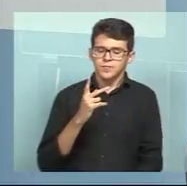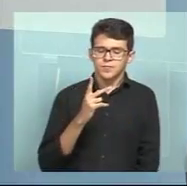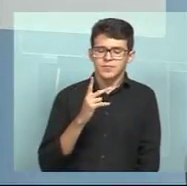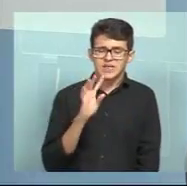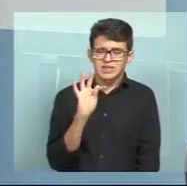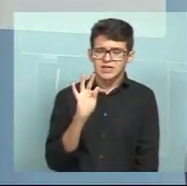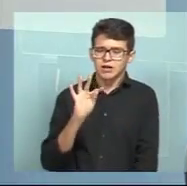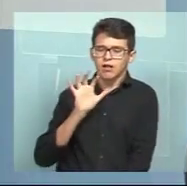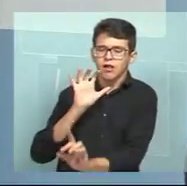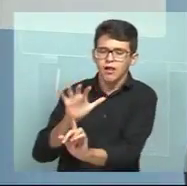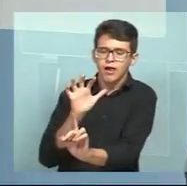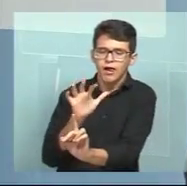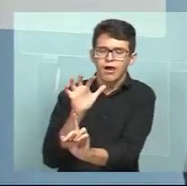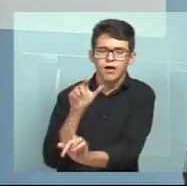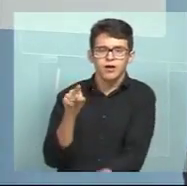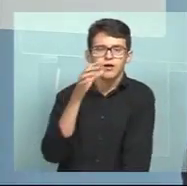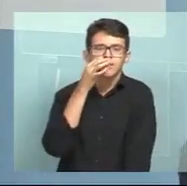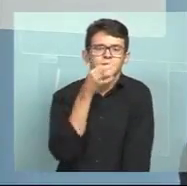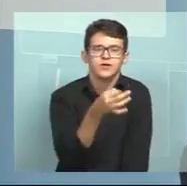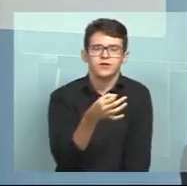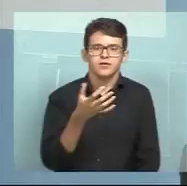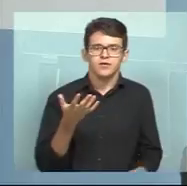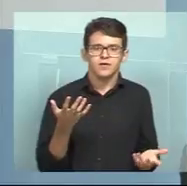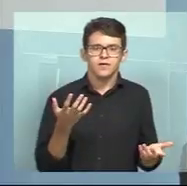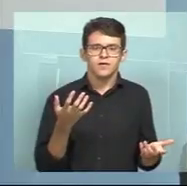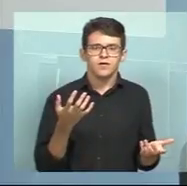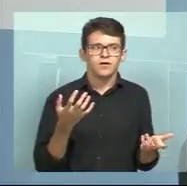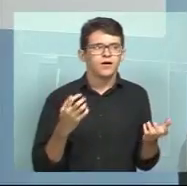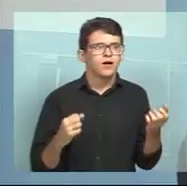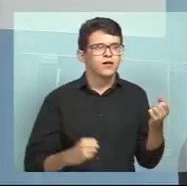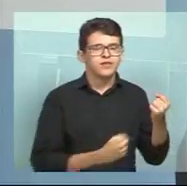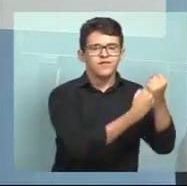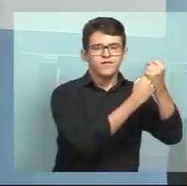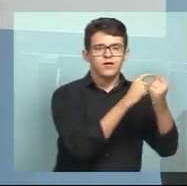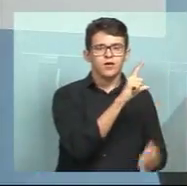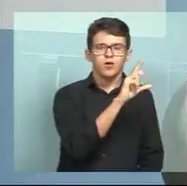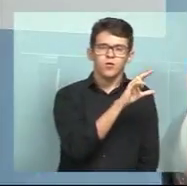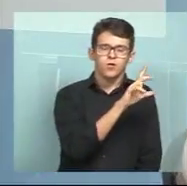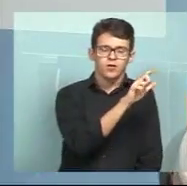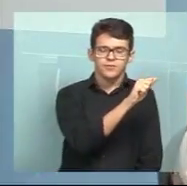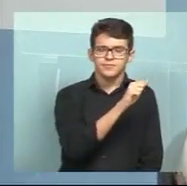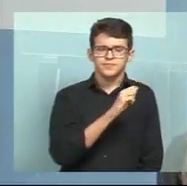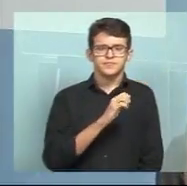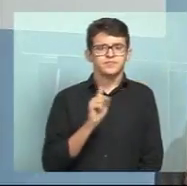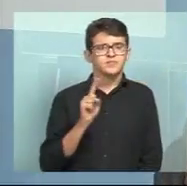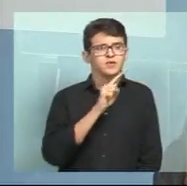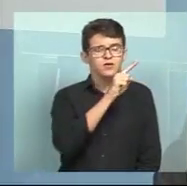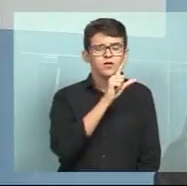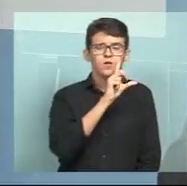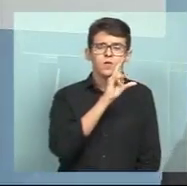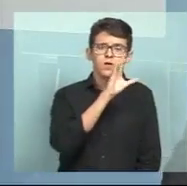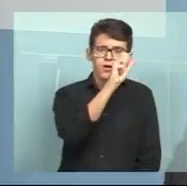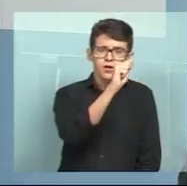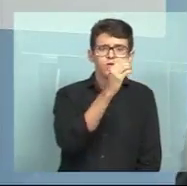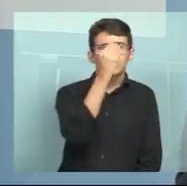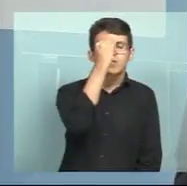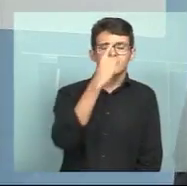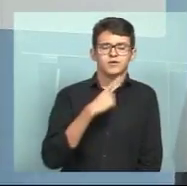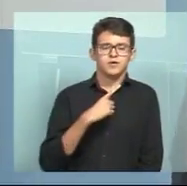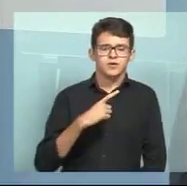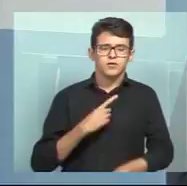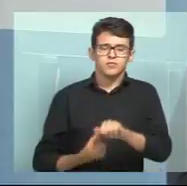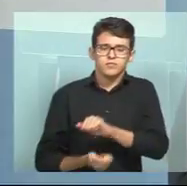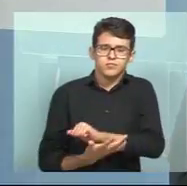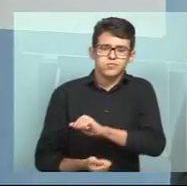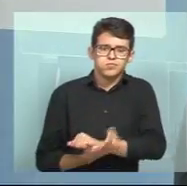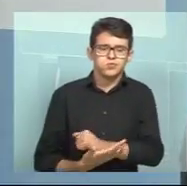povo um aliado, e o aliado e o povo acha que ele é aliado, porque foram feitas coisas boas no